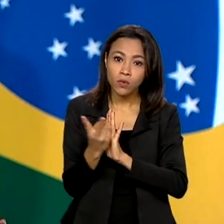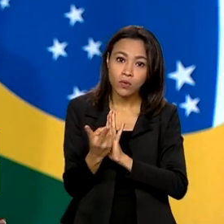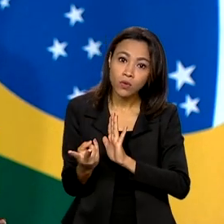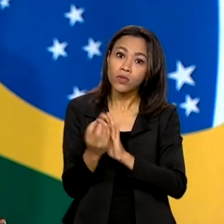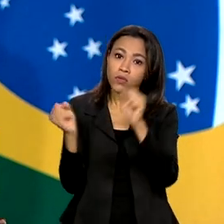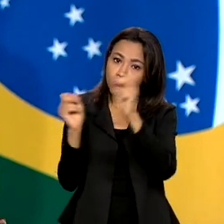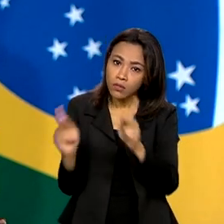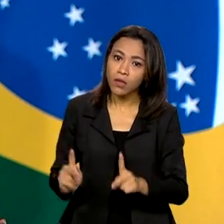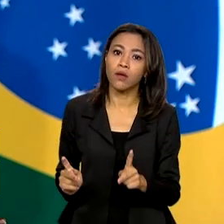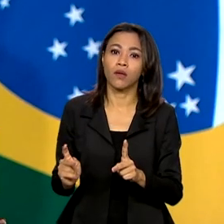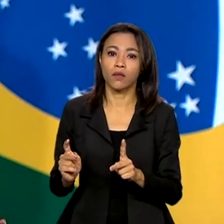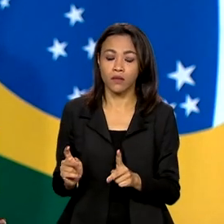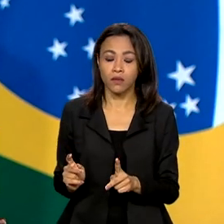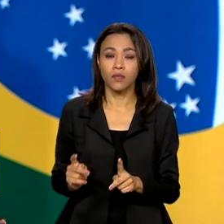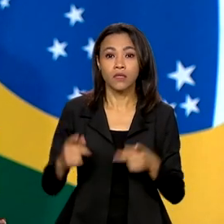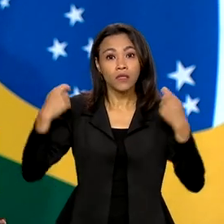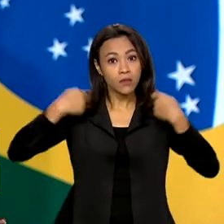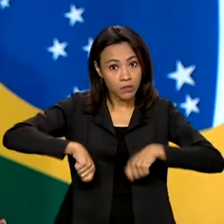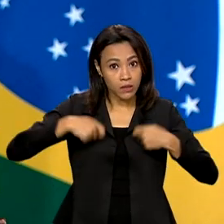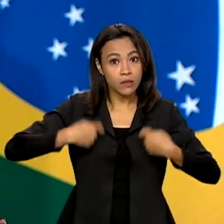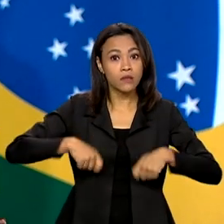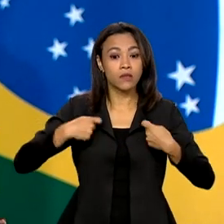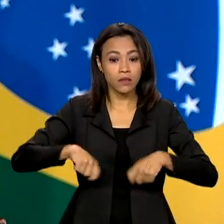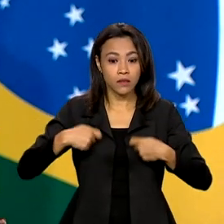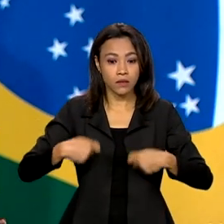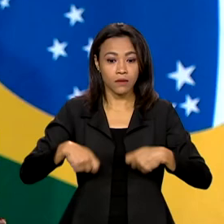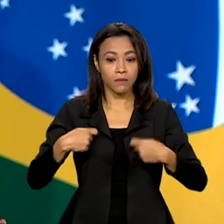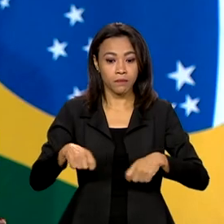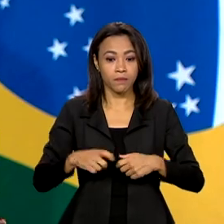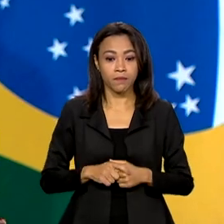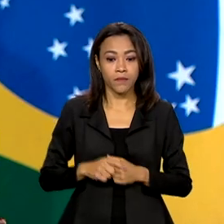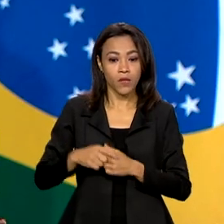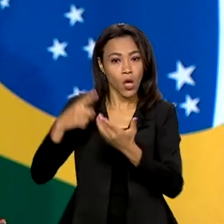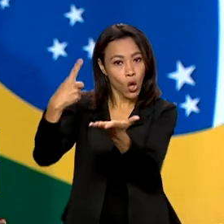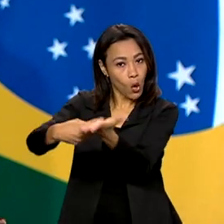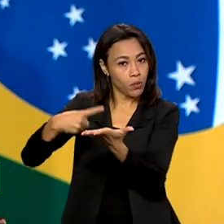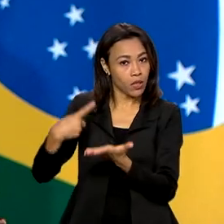que tem que ser combinada com os dois.